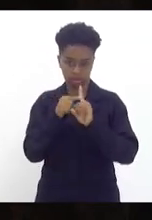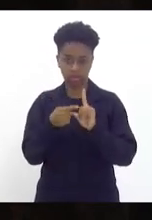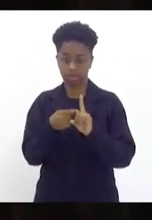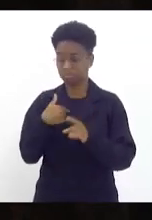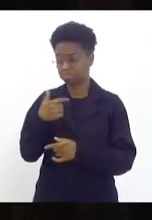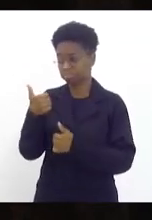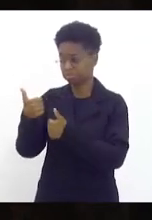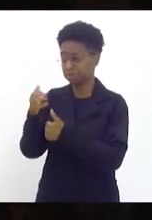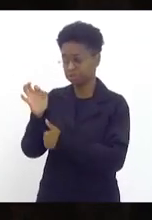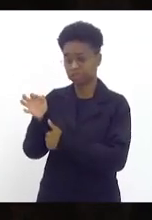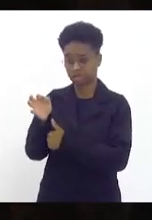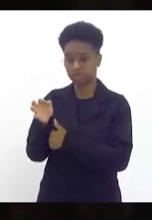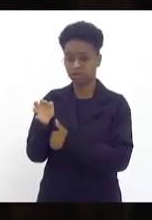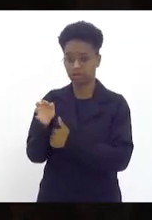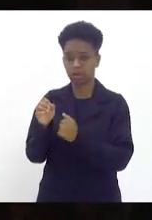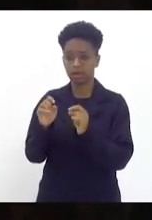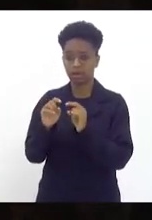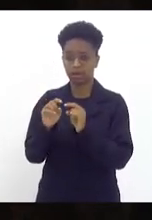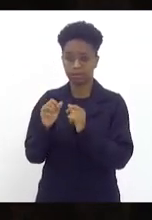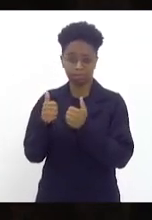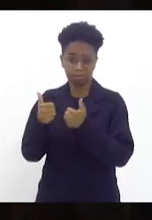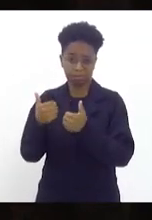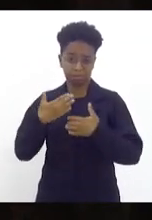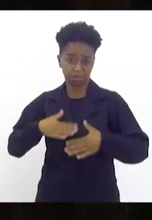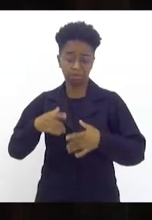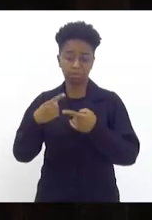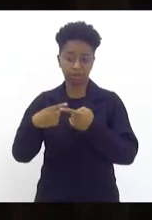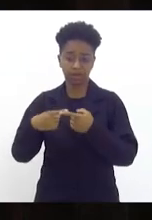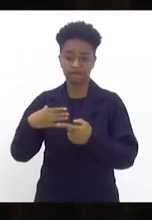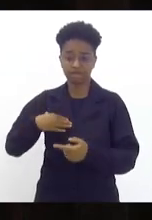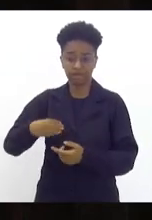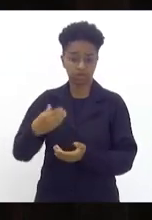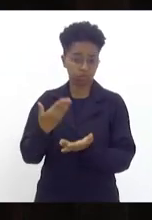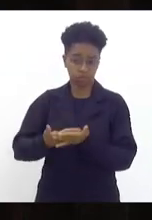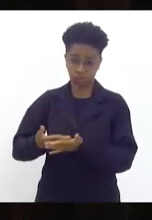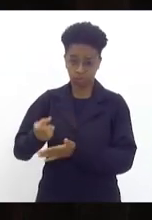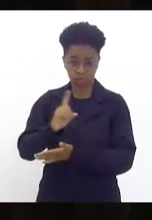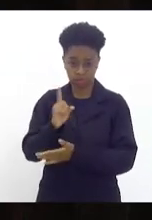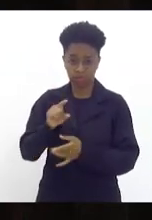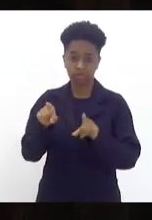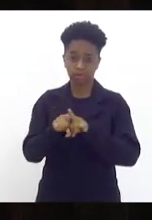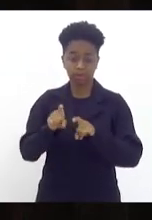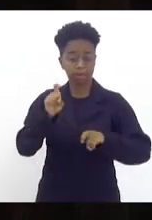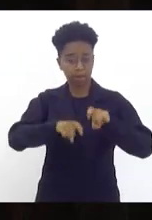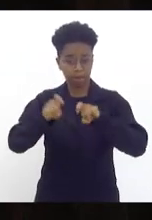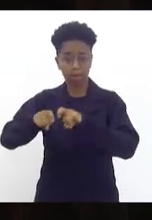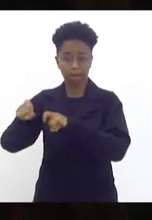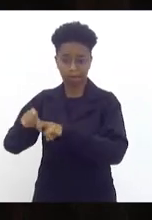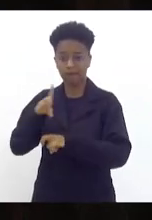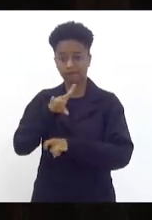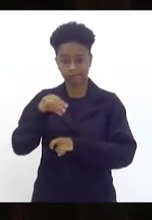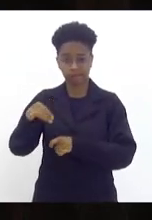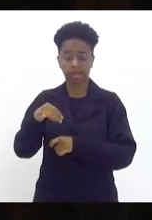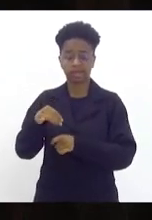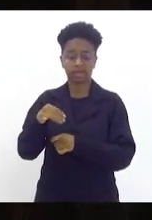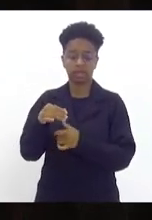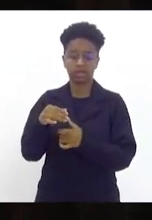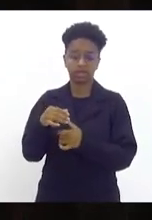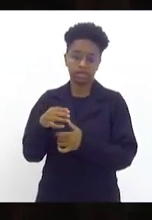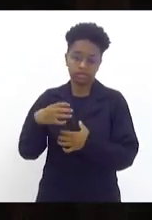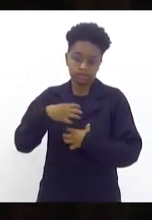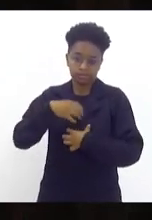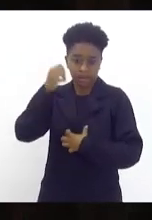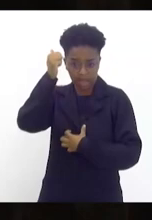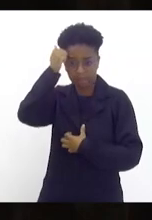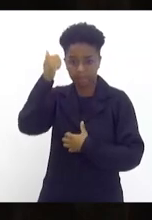certo. Né? Vão estar super tranquilos, né? Porque a filha não está estudando e está tendo experiências que vão arrebentar esse coração. Vocês não pensam que é só uma